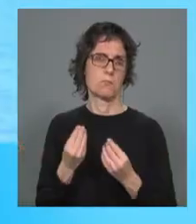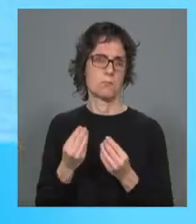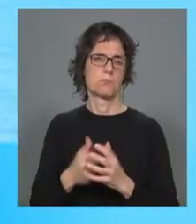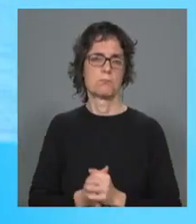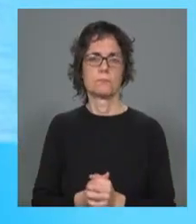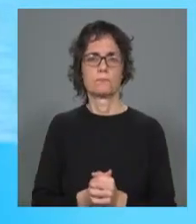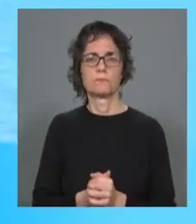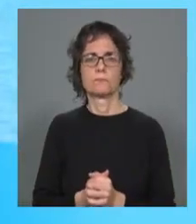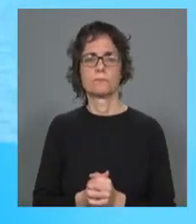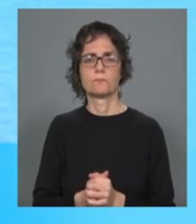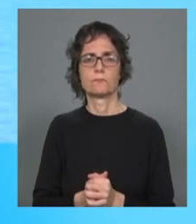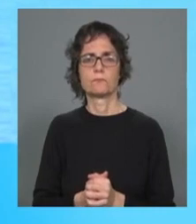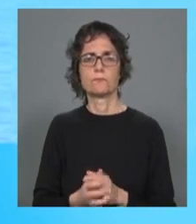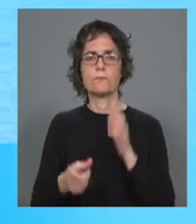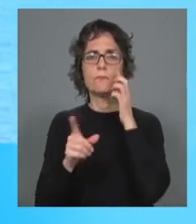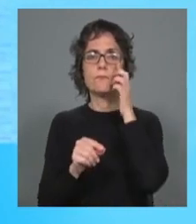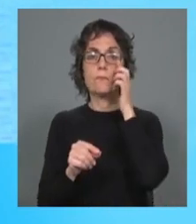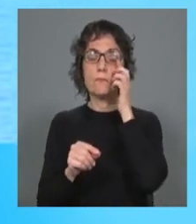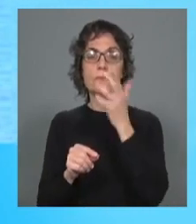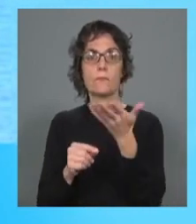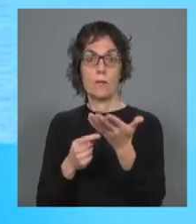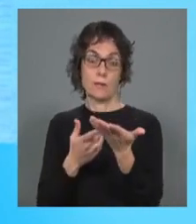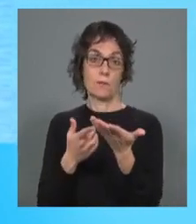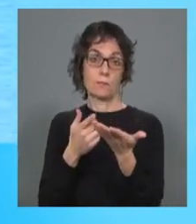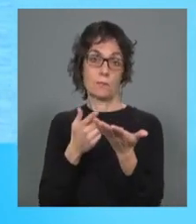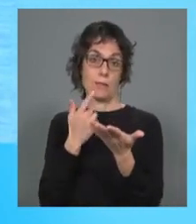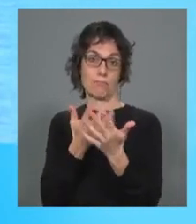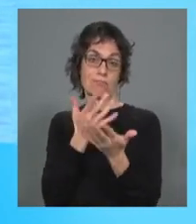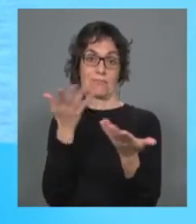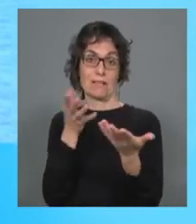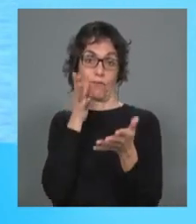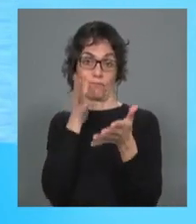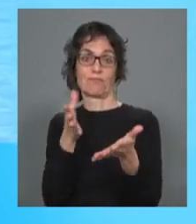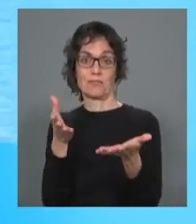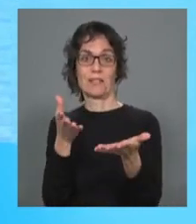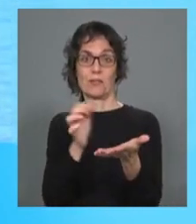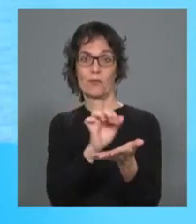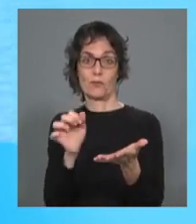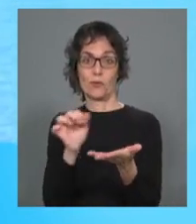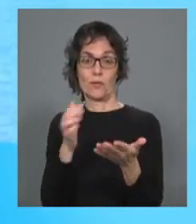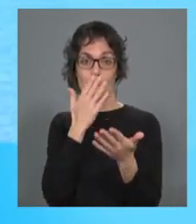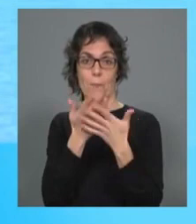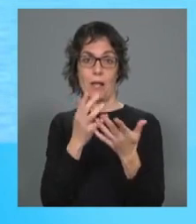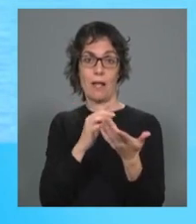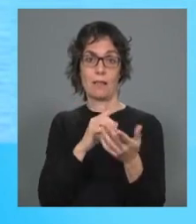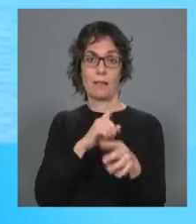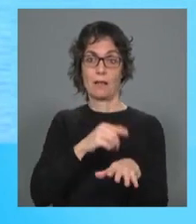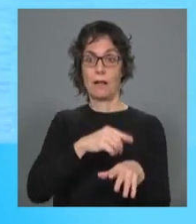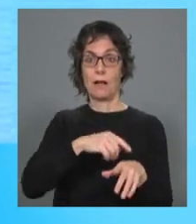também a vossa atenção constante àquilo que são alterações do tempo, digamos assim, e as